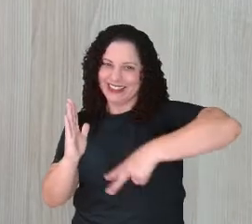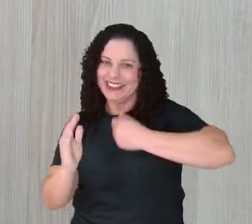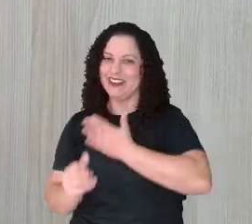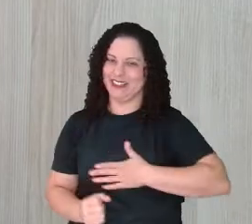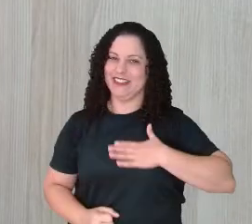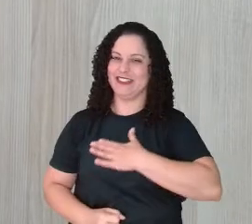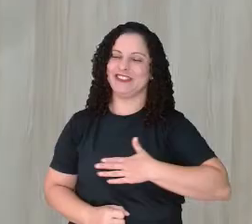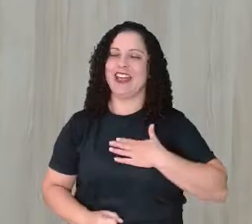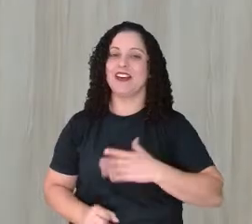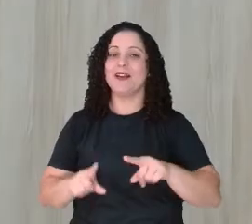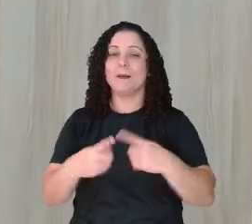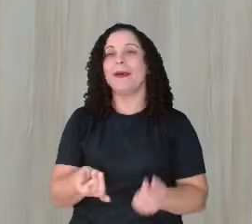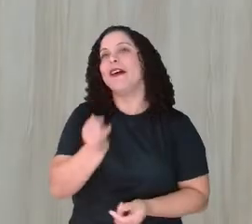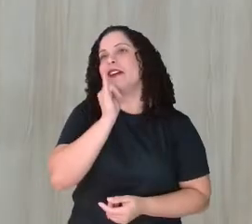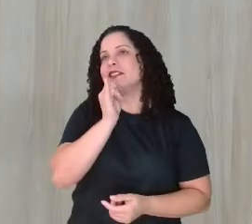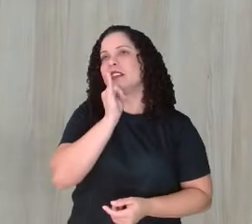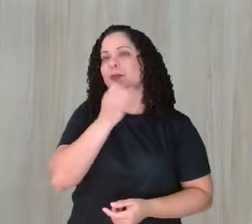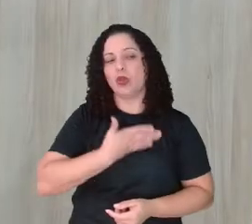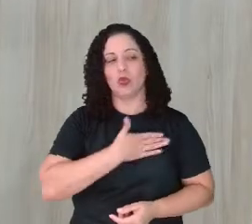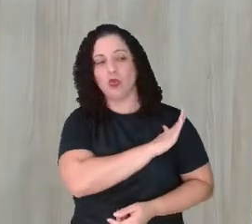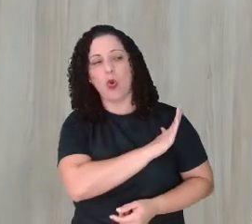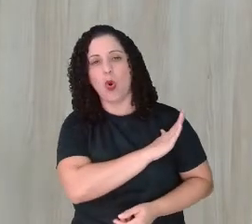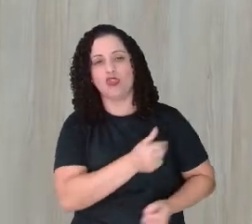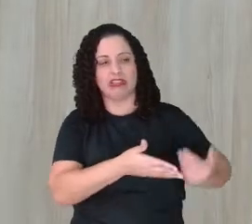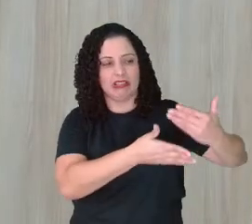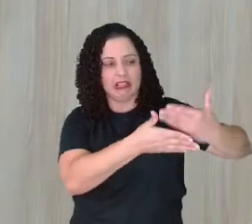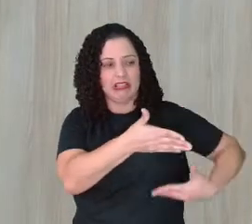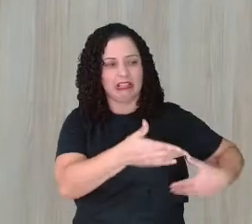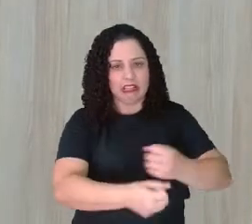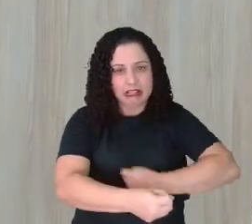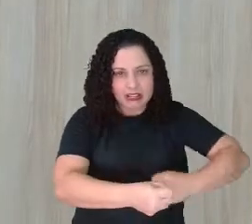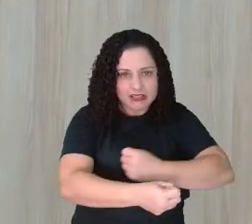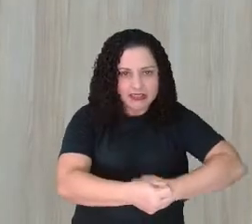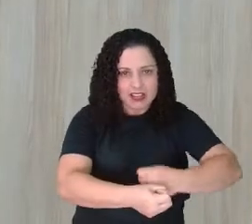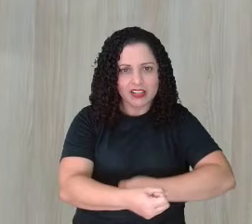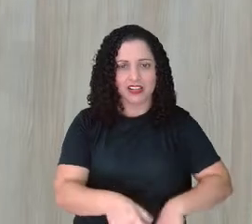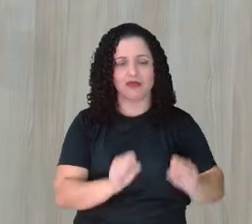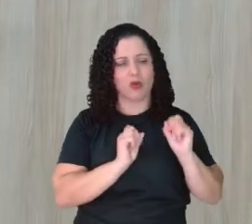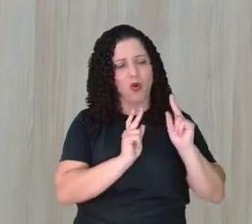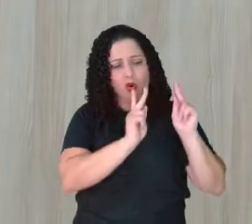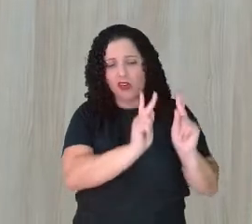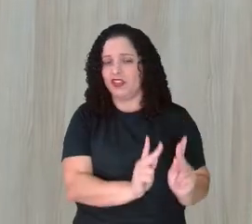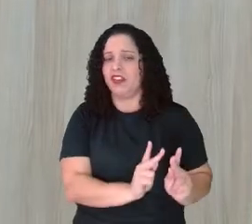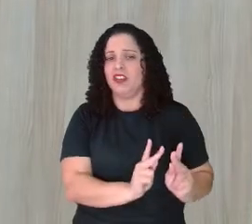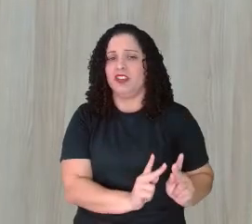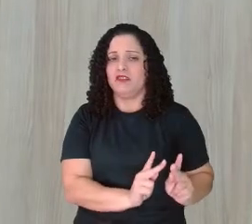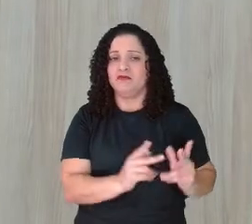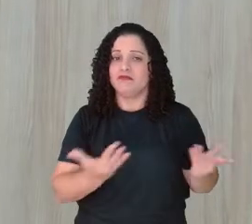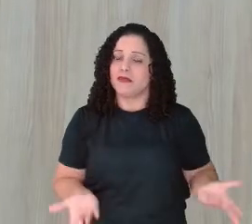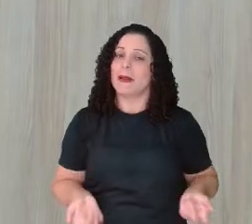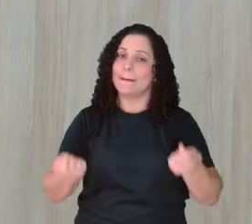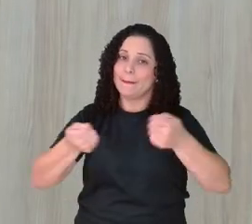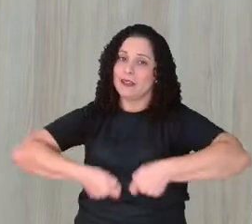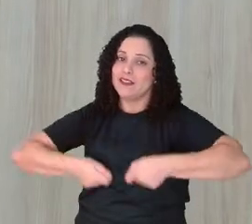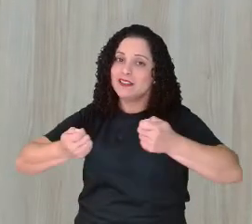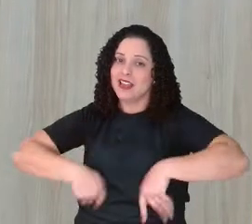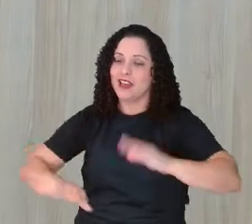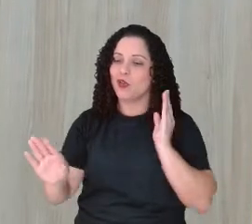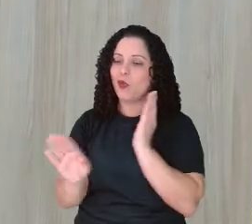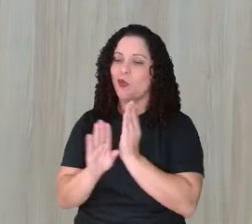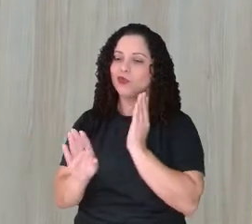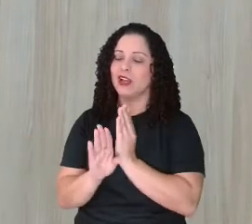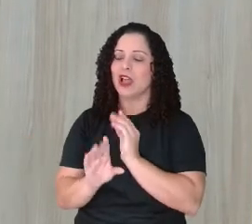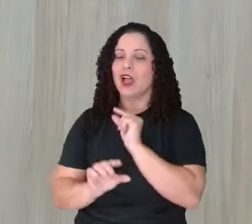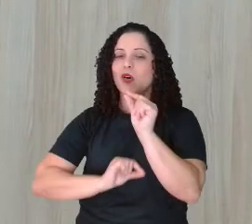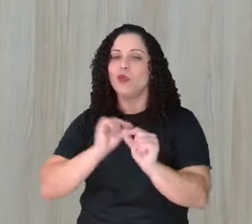mas Ela ela lê. pode não gostar Pode, de, sim, de sim. receita e não querer ler um. E tá tudo bem. Por quê? Porque a gente precisa encontrar